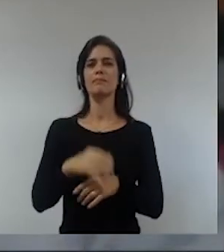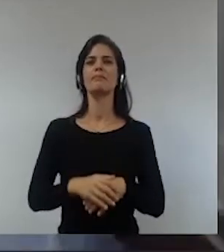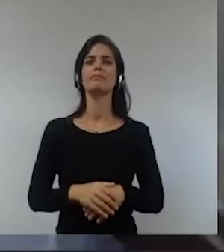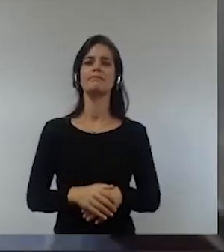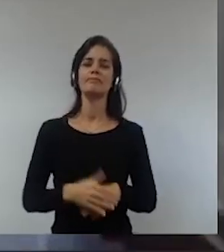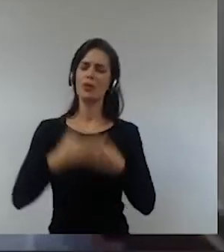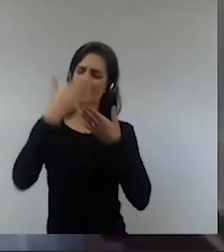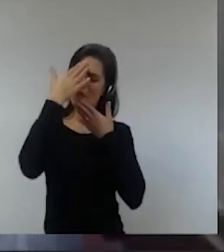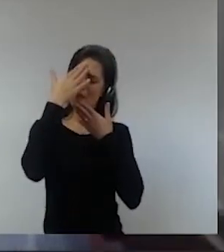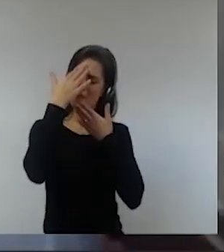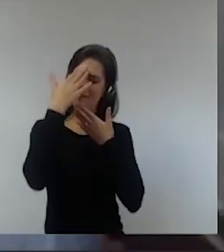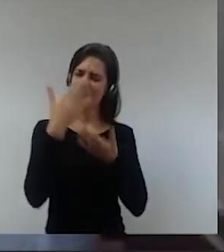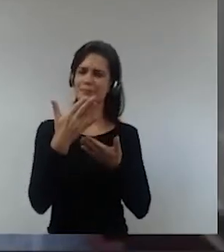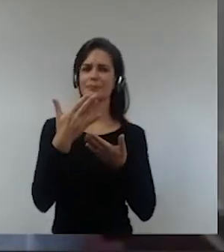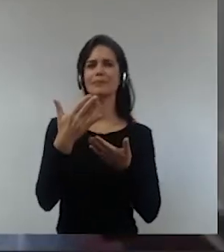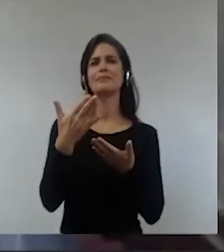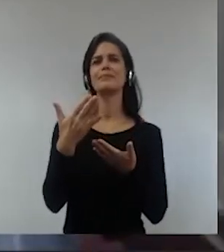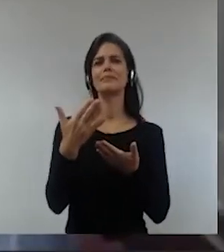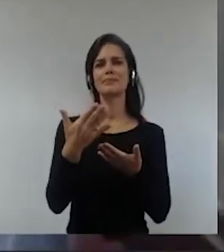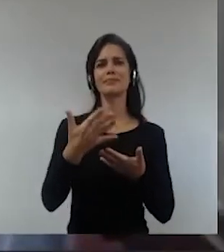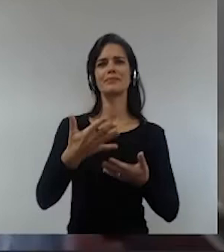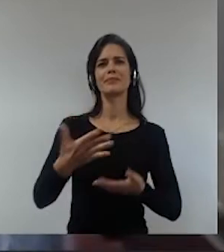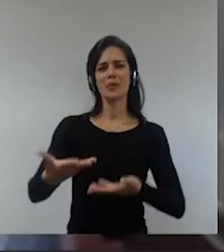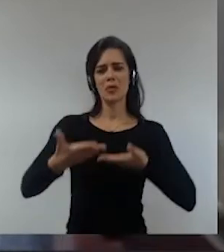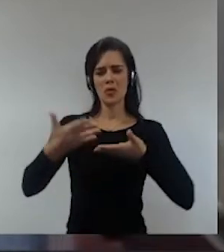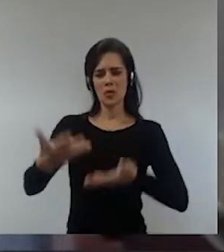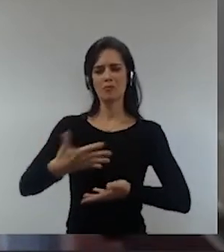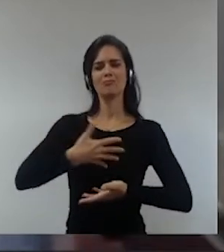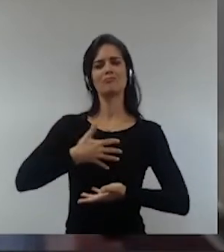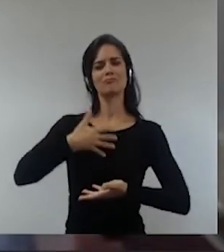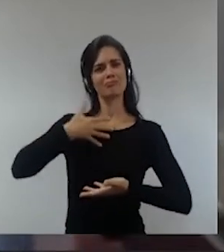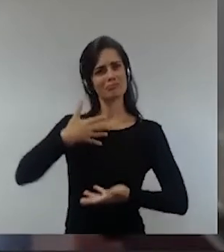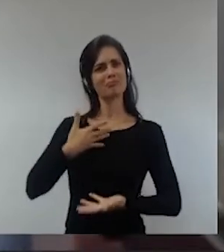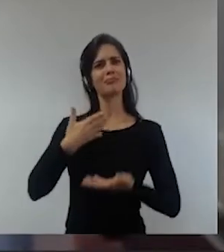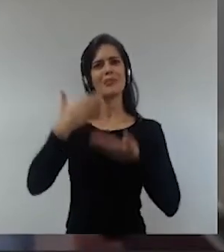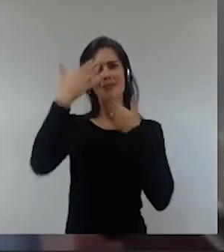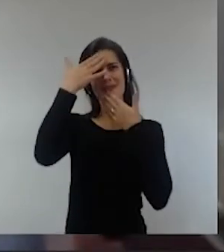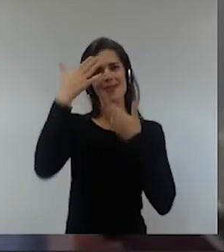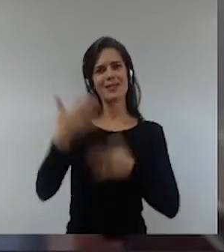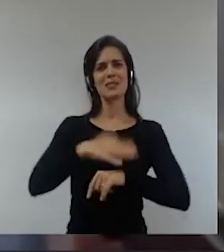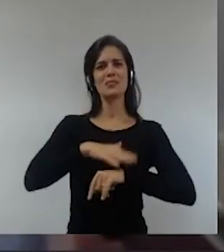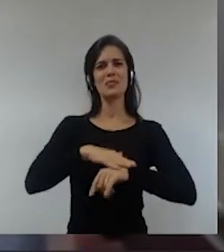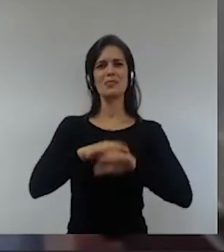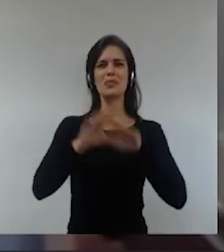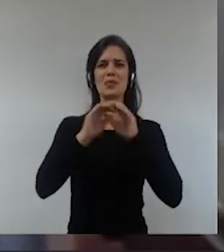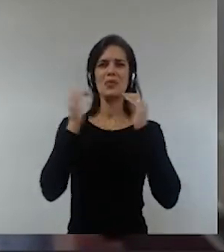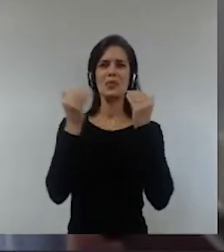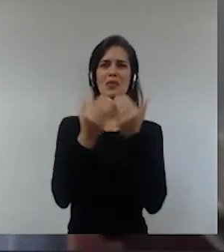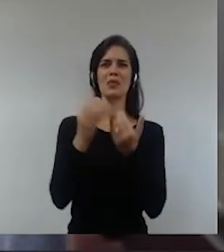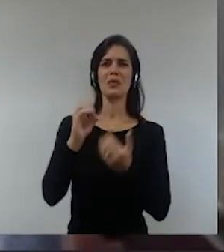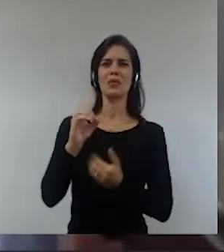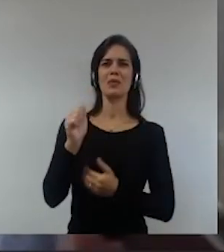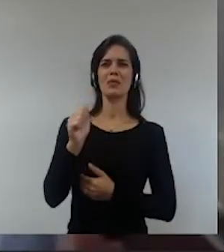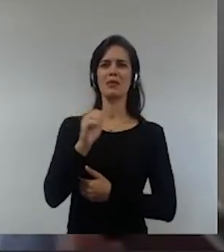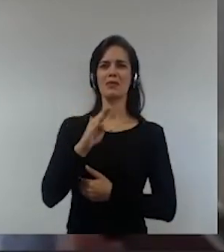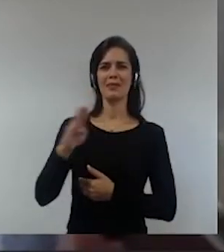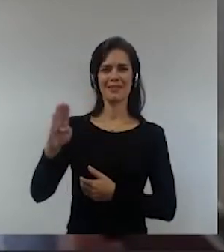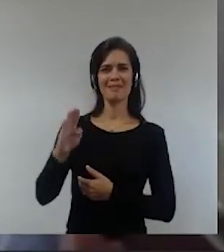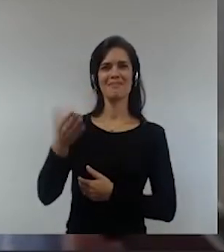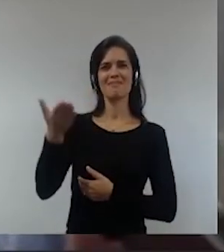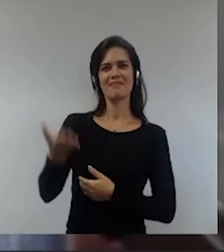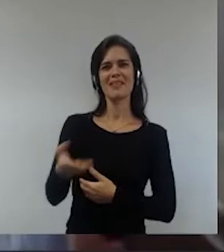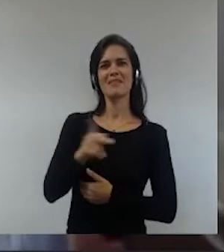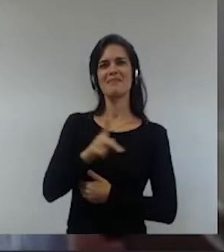Muito obrigado. Agradeço o honroso convite que me foi feito para estar nesse painel, nesse congresso da OAB, na pessoa, claro,